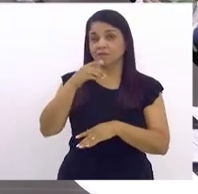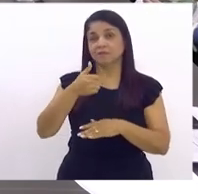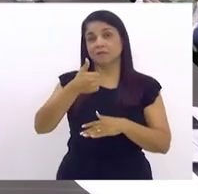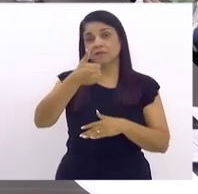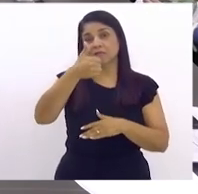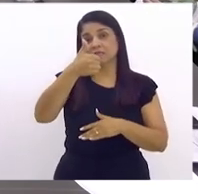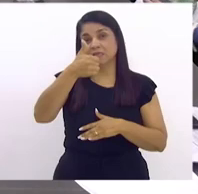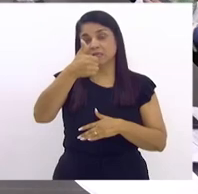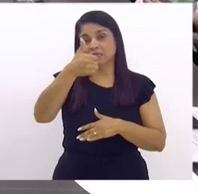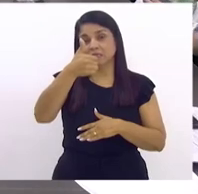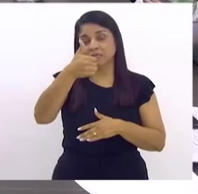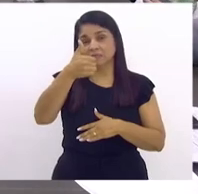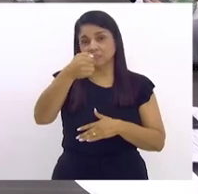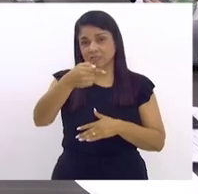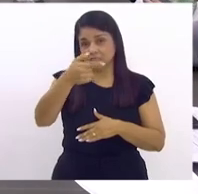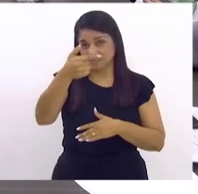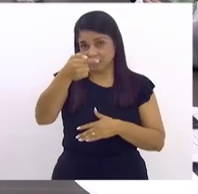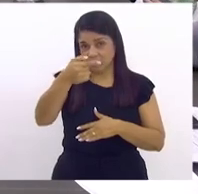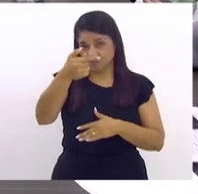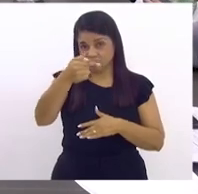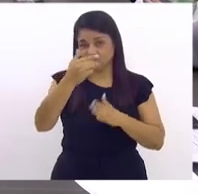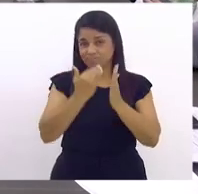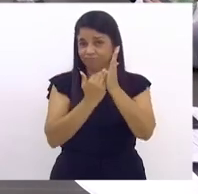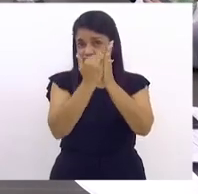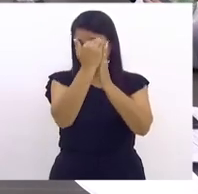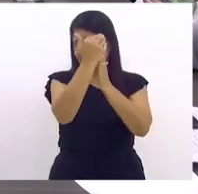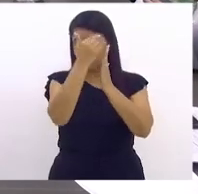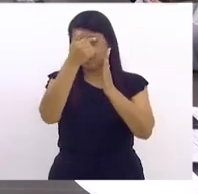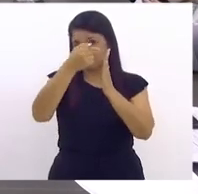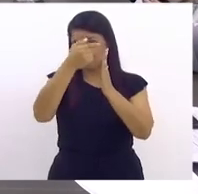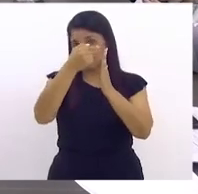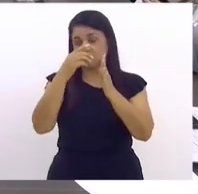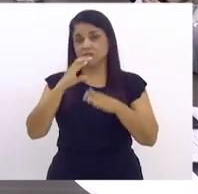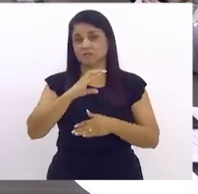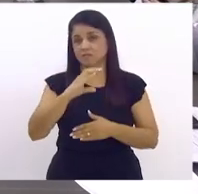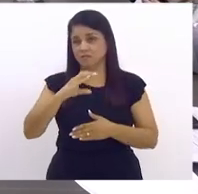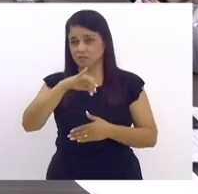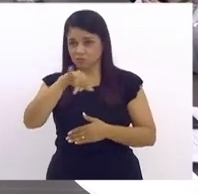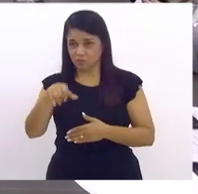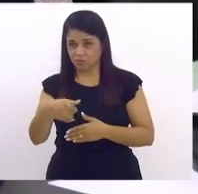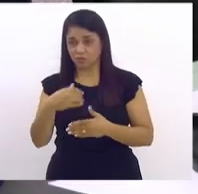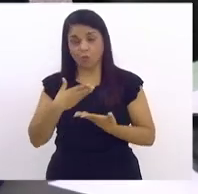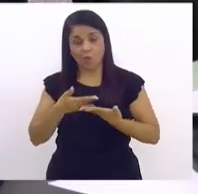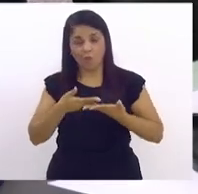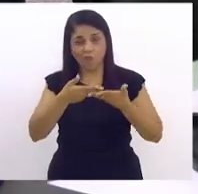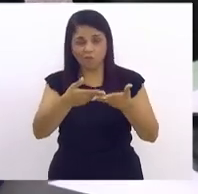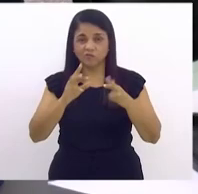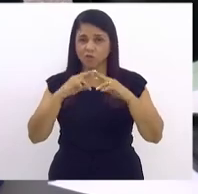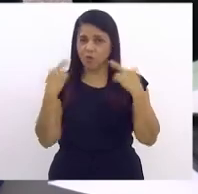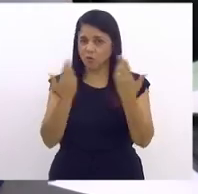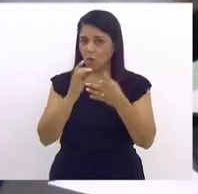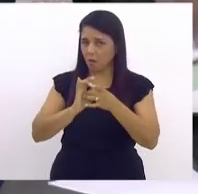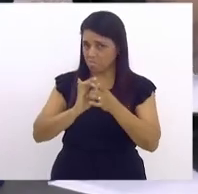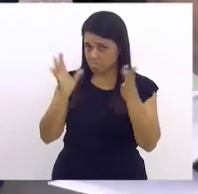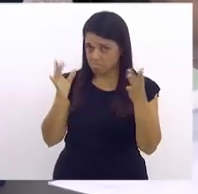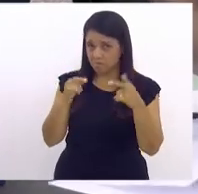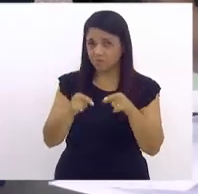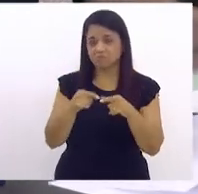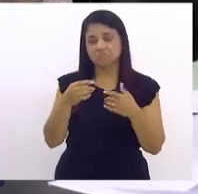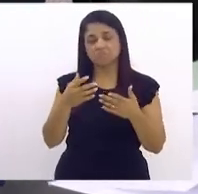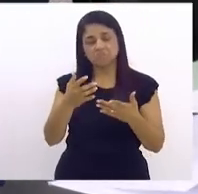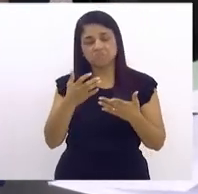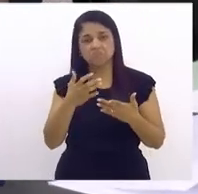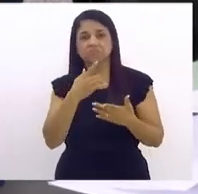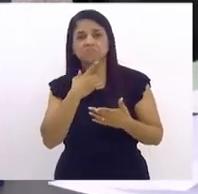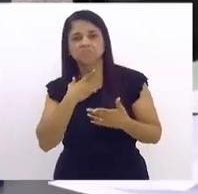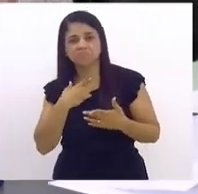17º andar, lá na CCJ. Então, fica aqui o convite para que é uma reunião aberta, para que todos possam, aqueles que queiram